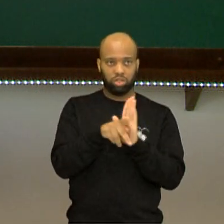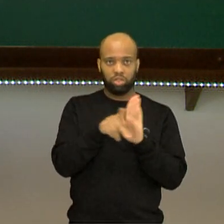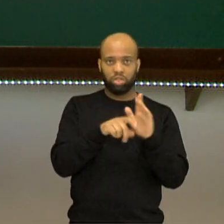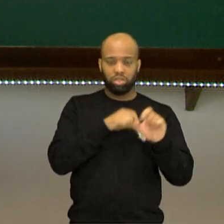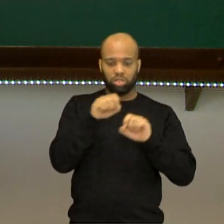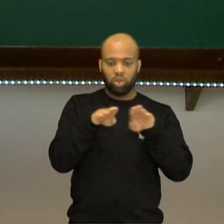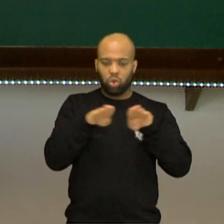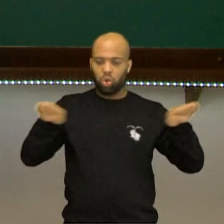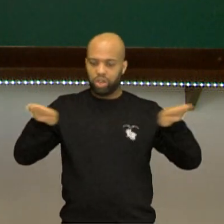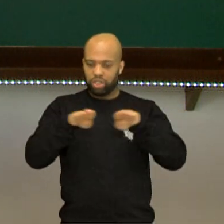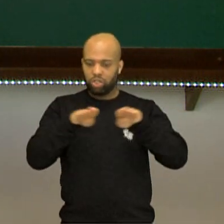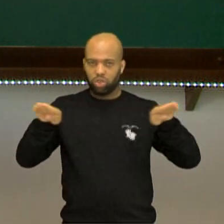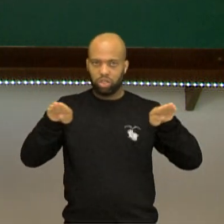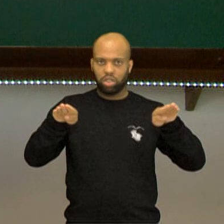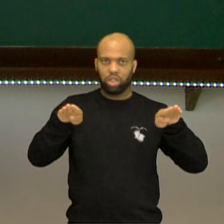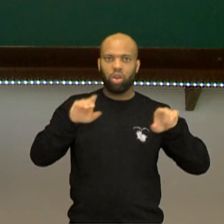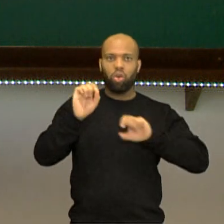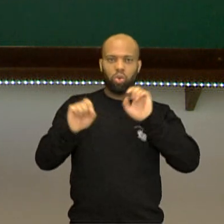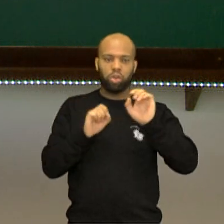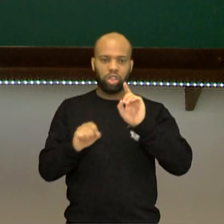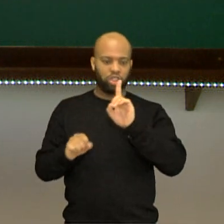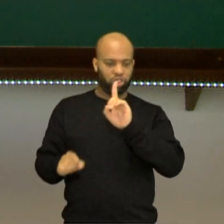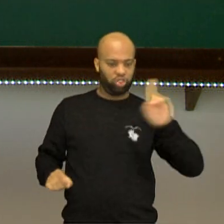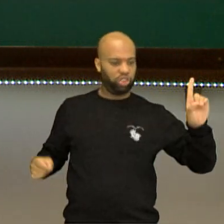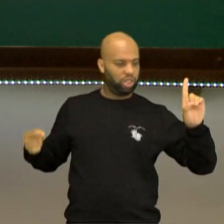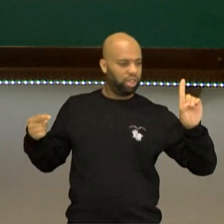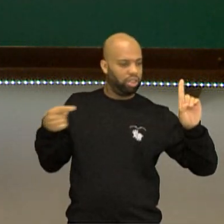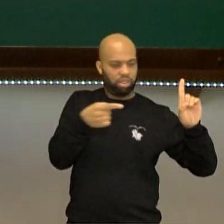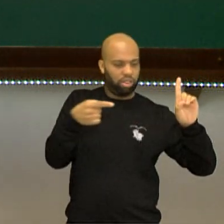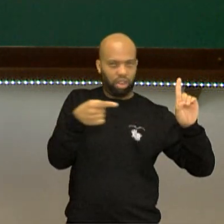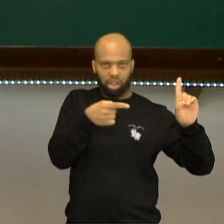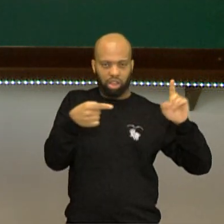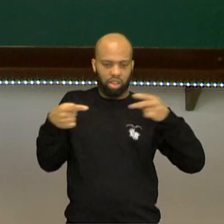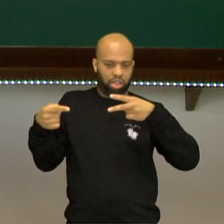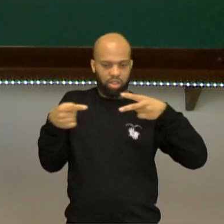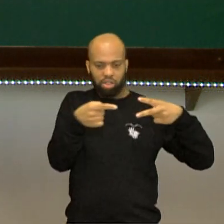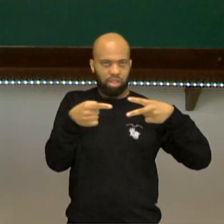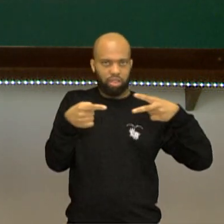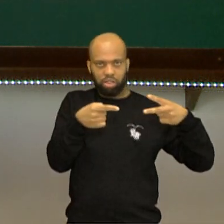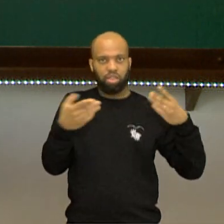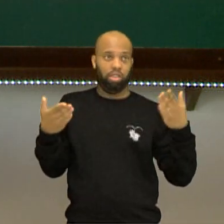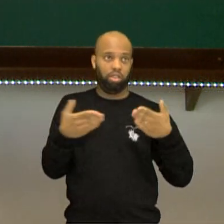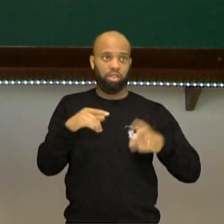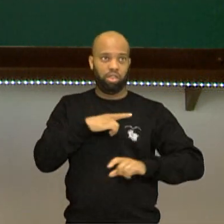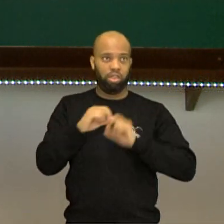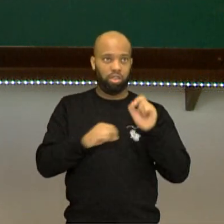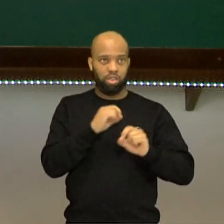apontada para a direita, enquanto que o vetor 2 ele é um vetor diagonal para cima, certo? Indo